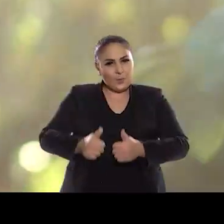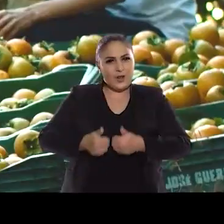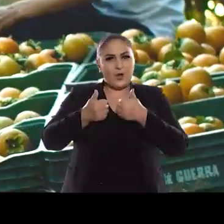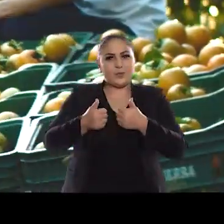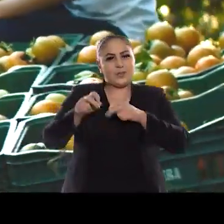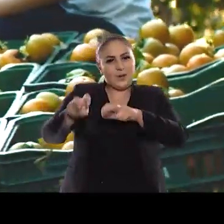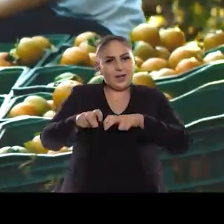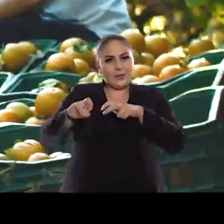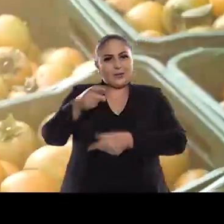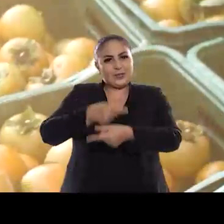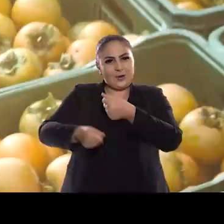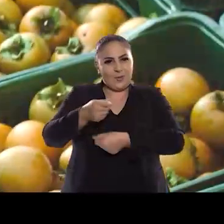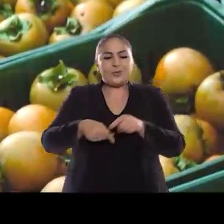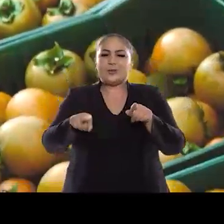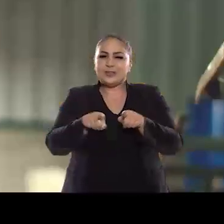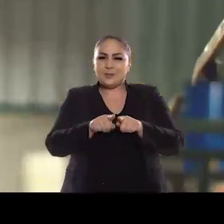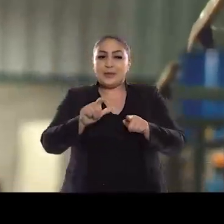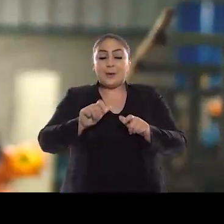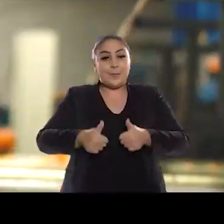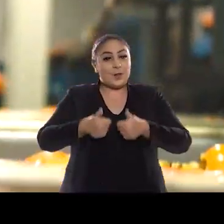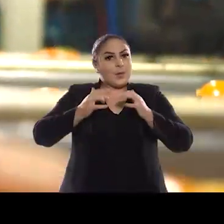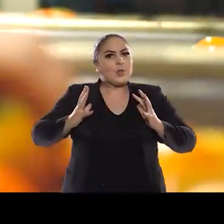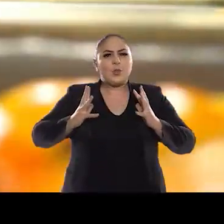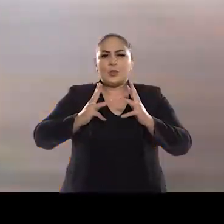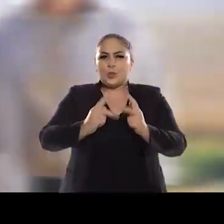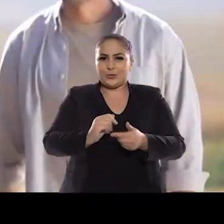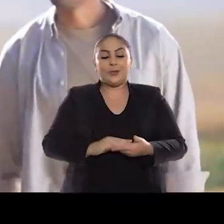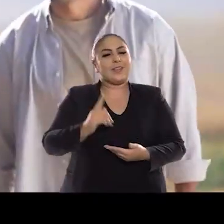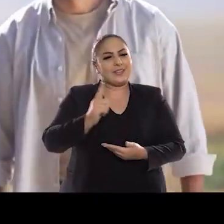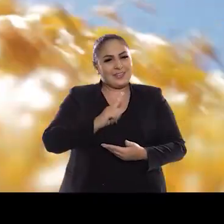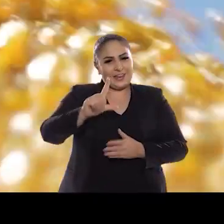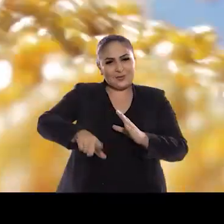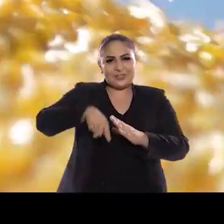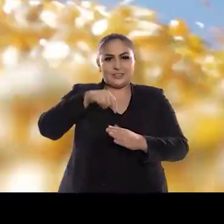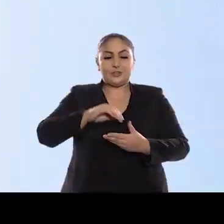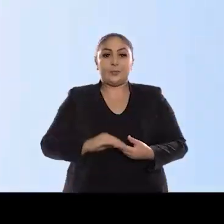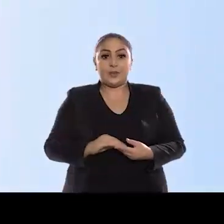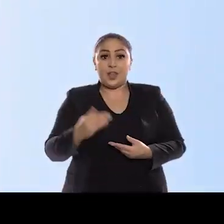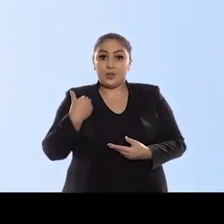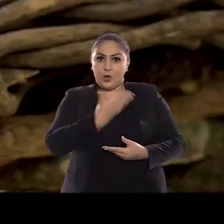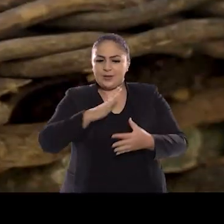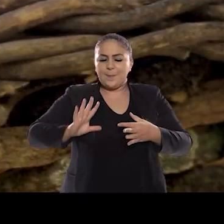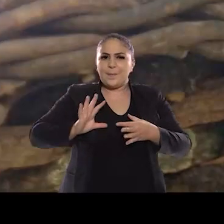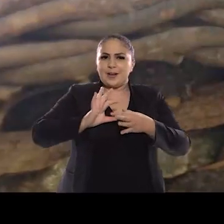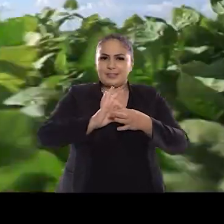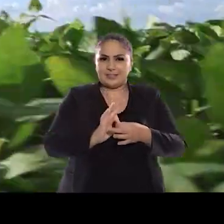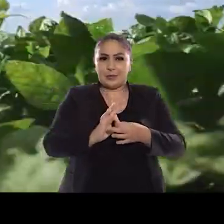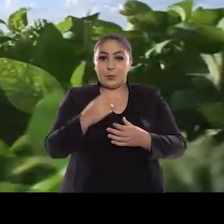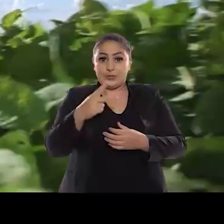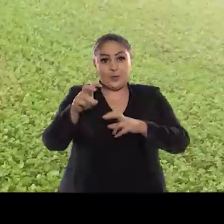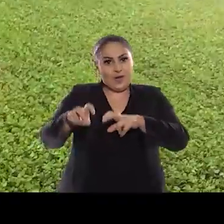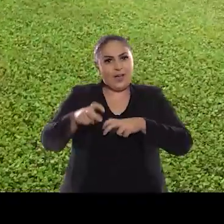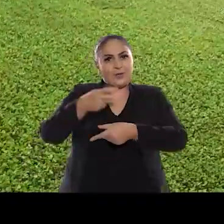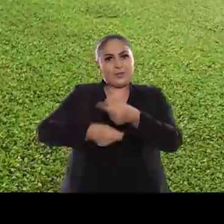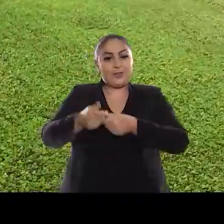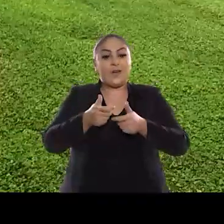E se o melhor para o seu agronegócio também for o melhor para todo mundo? Existe alternativa. Com a nossa parceria,